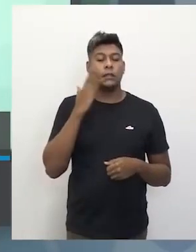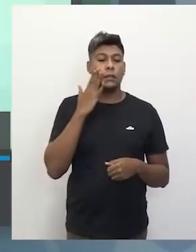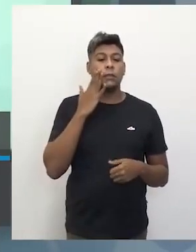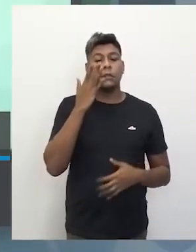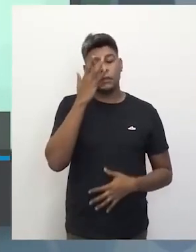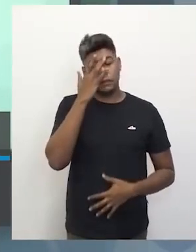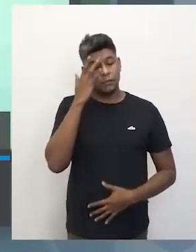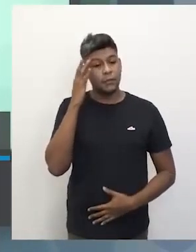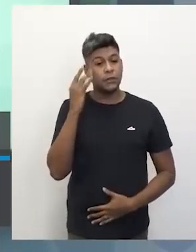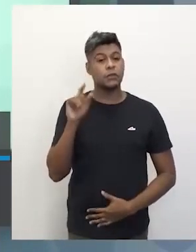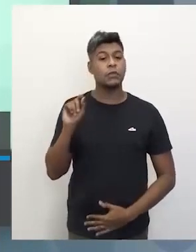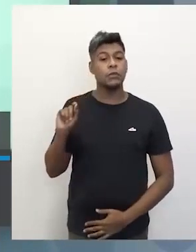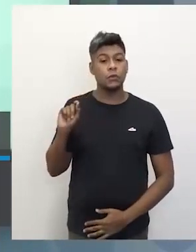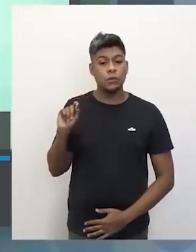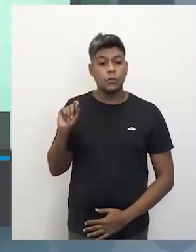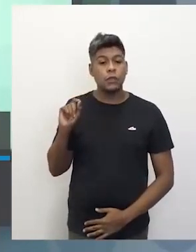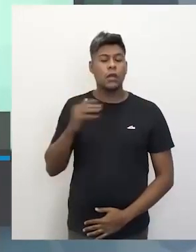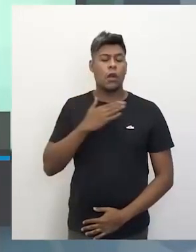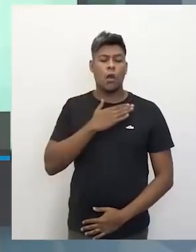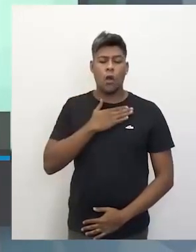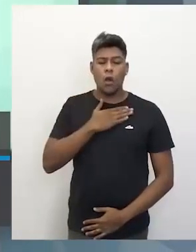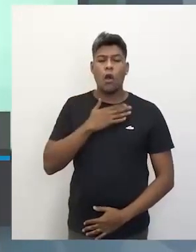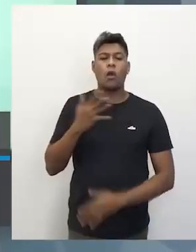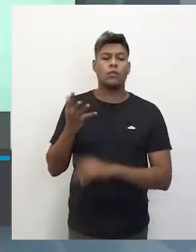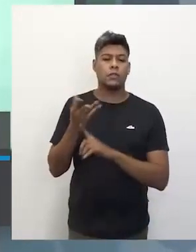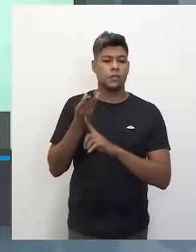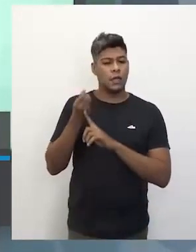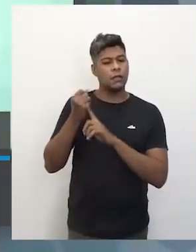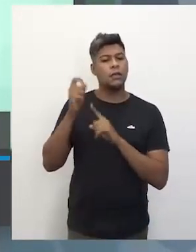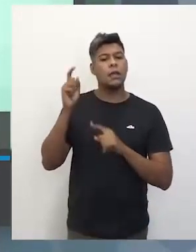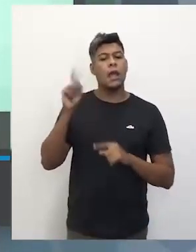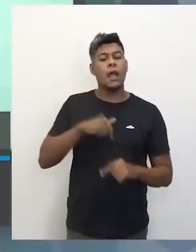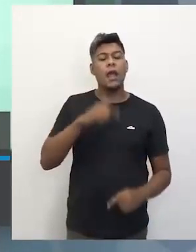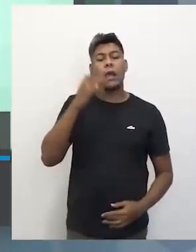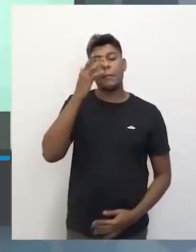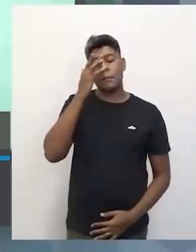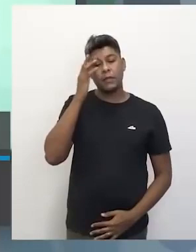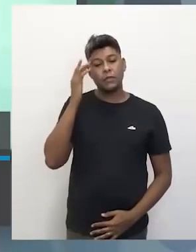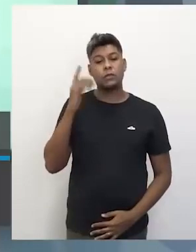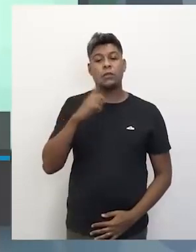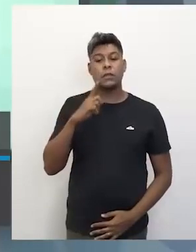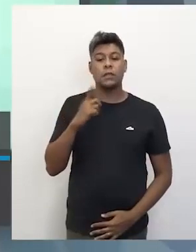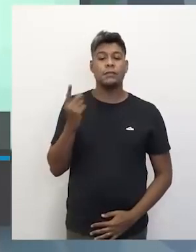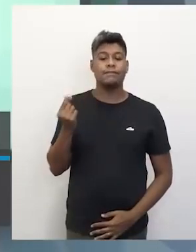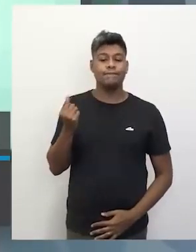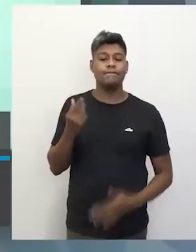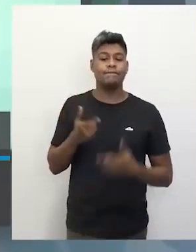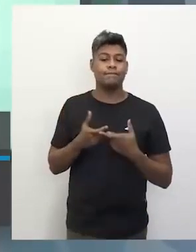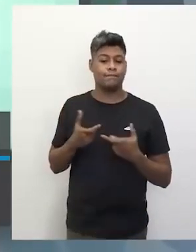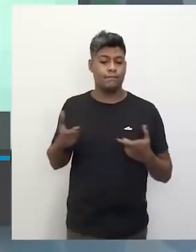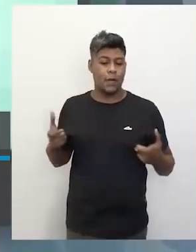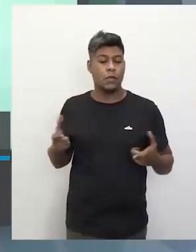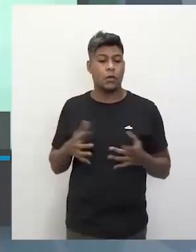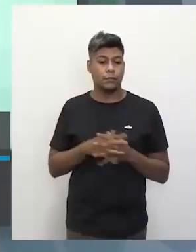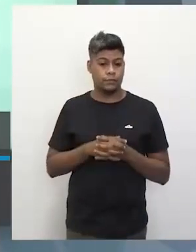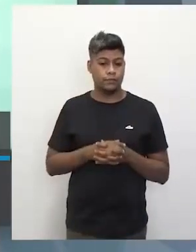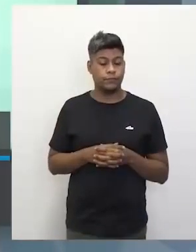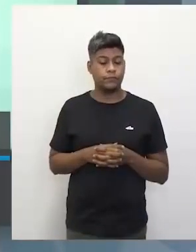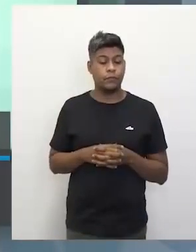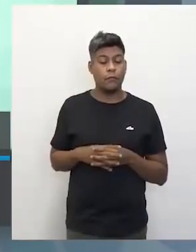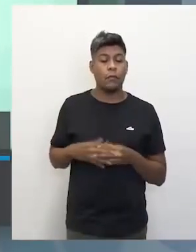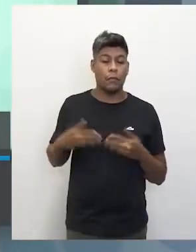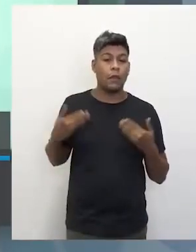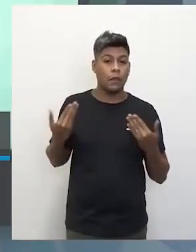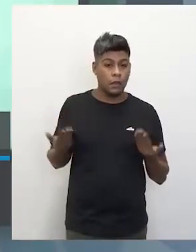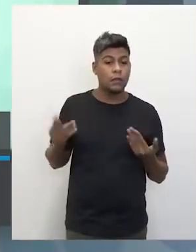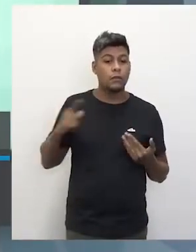né, que além de serem amantes das artes, eles também são pessoas, né, que têm um poder aquisitivo um pouco maior, né? Então, nós temos